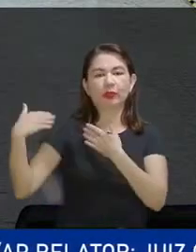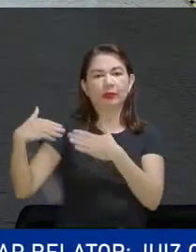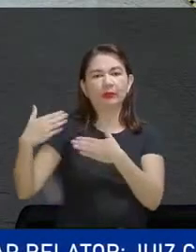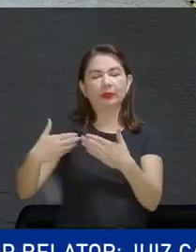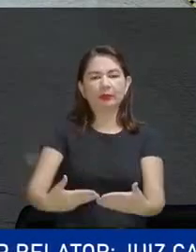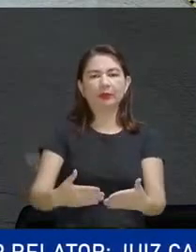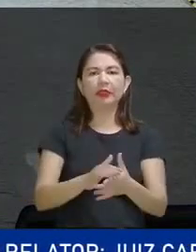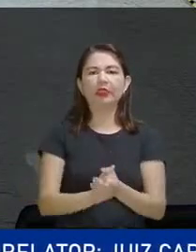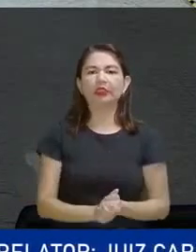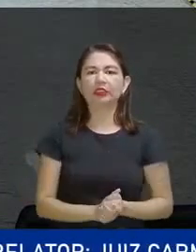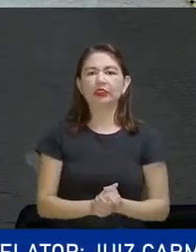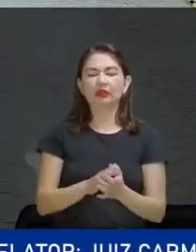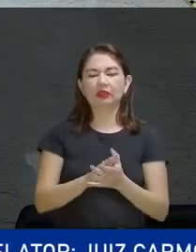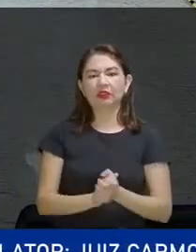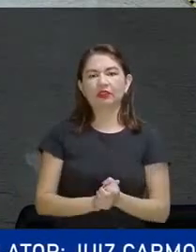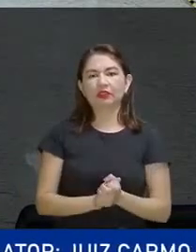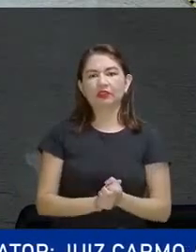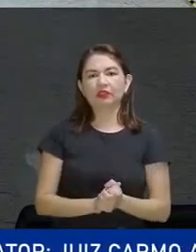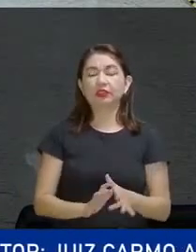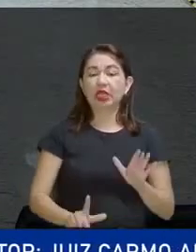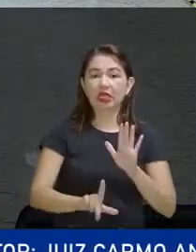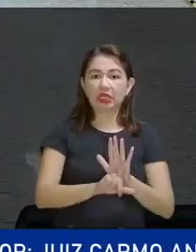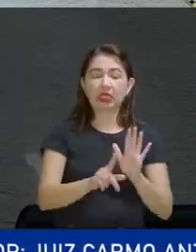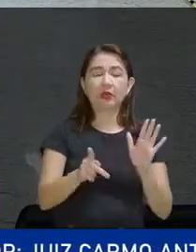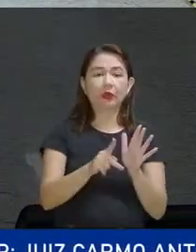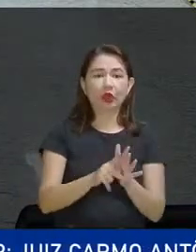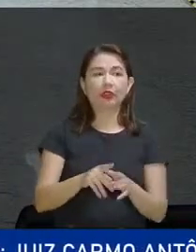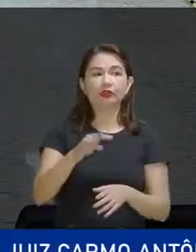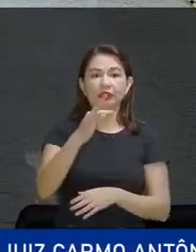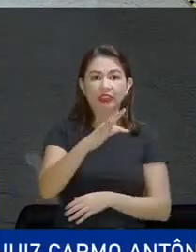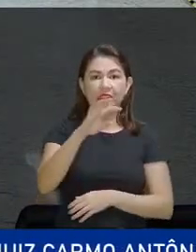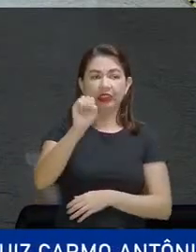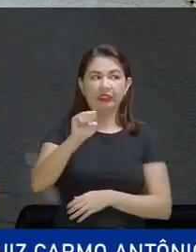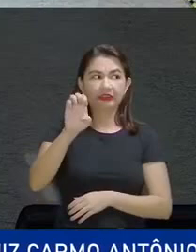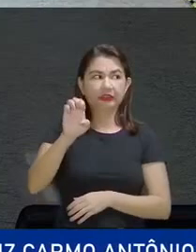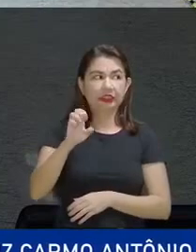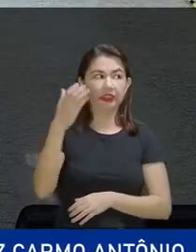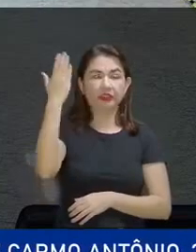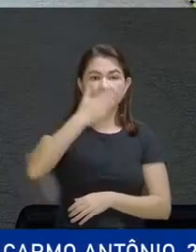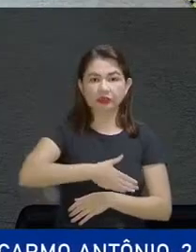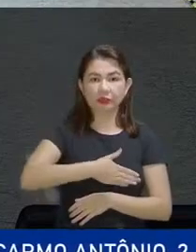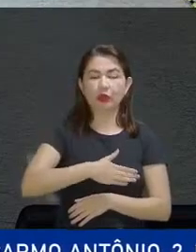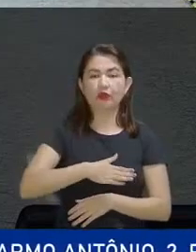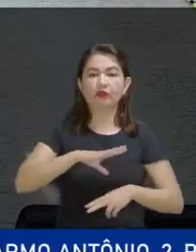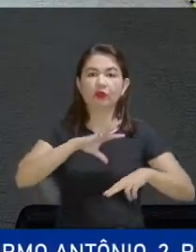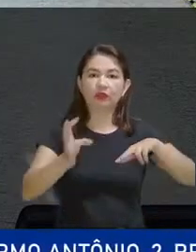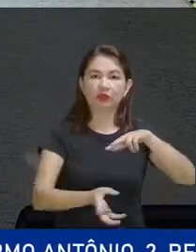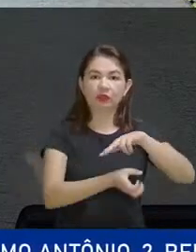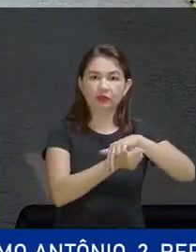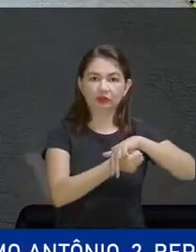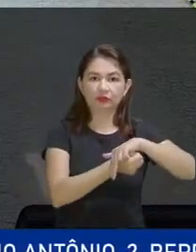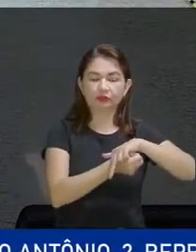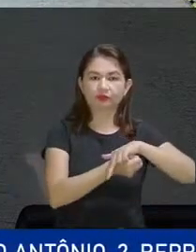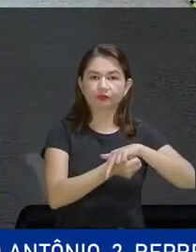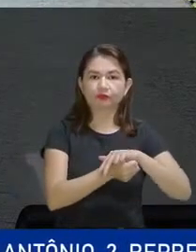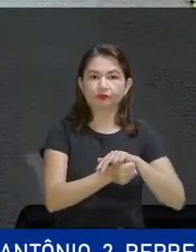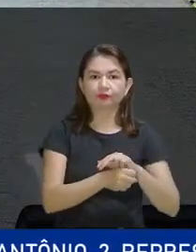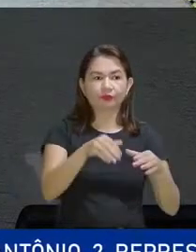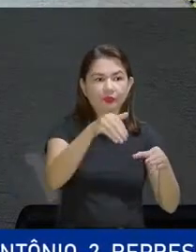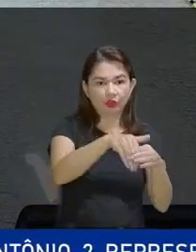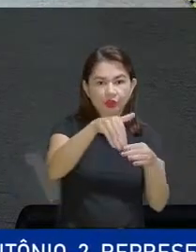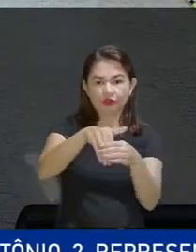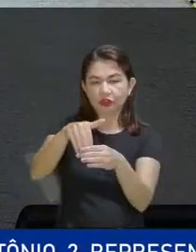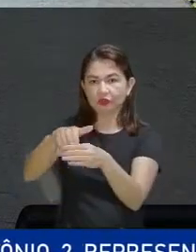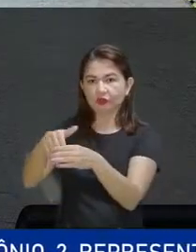afirma que, na linha da jurisprudência do TSE, estando comprovado que houve a captação vedada de sufrágio, não